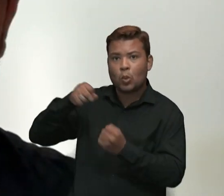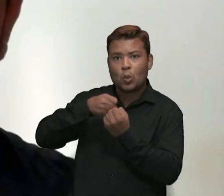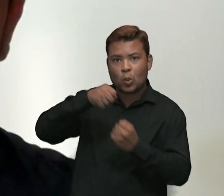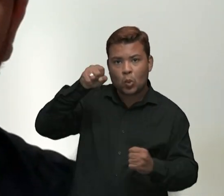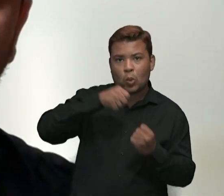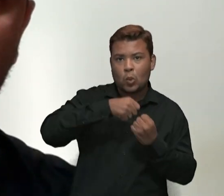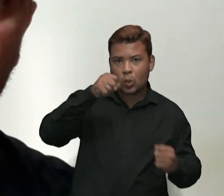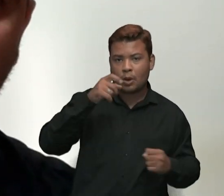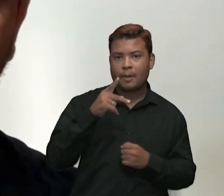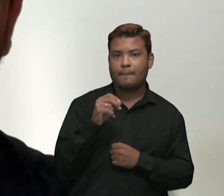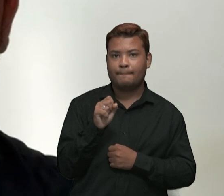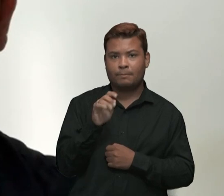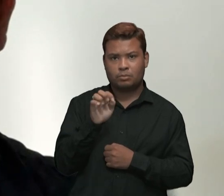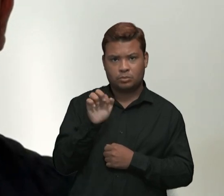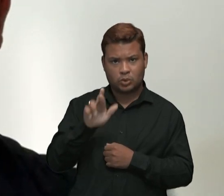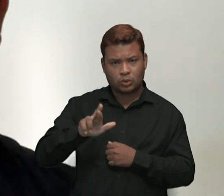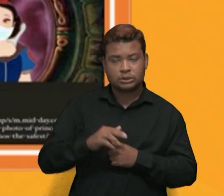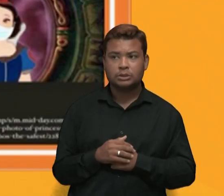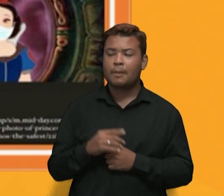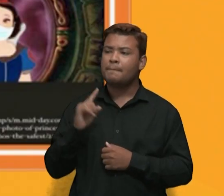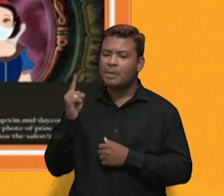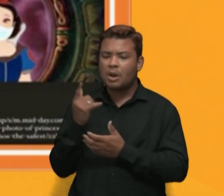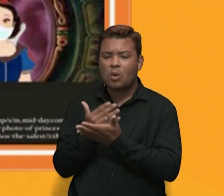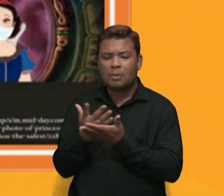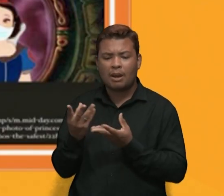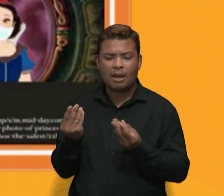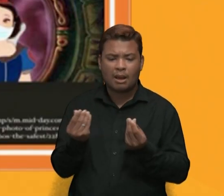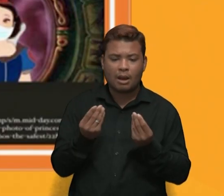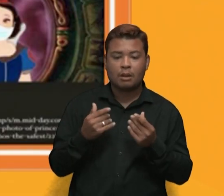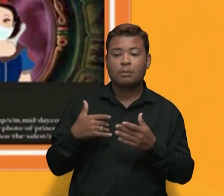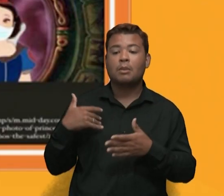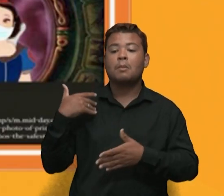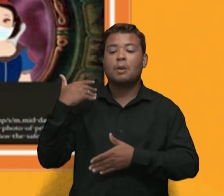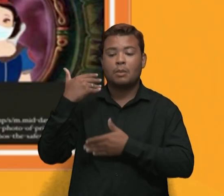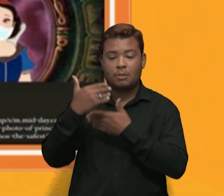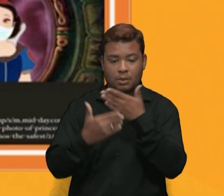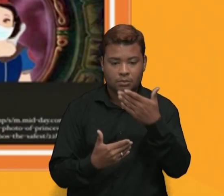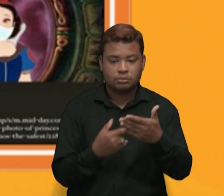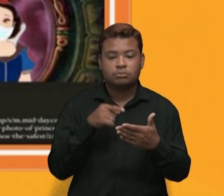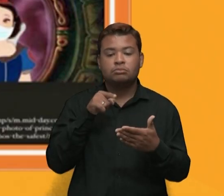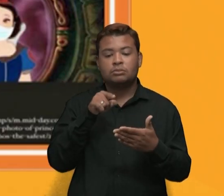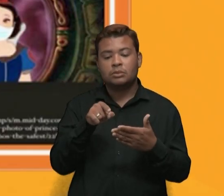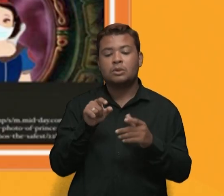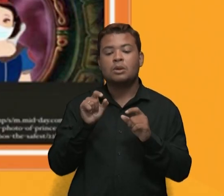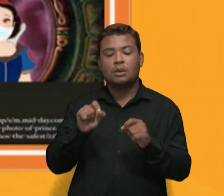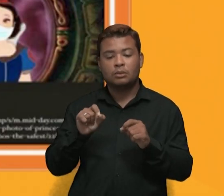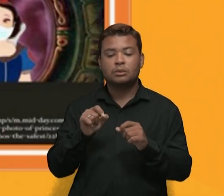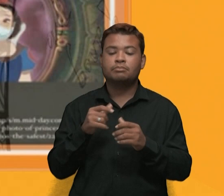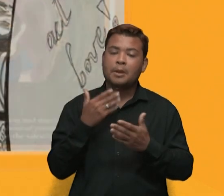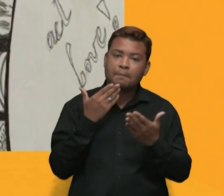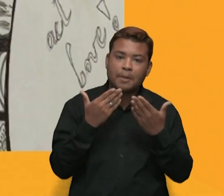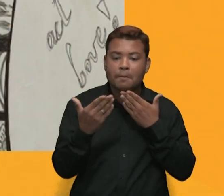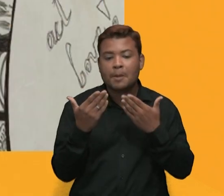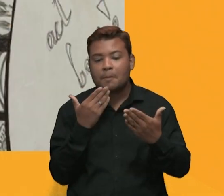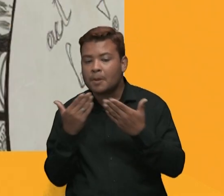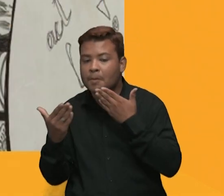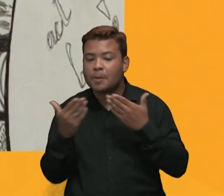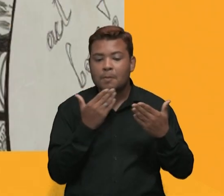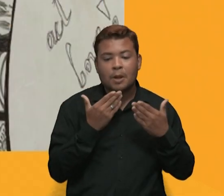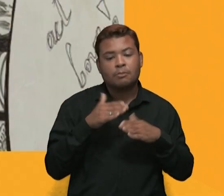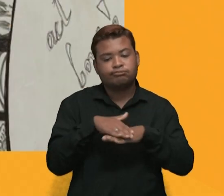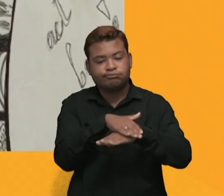primeiros trabalhos não ficaram tão bons, mas depois a gente foi conversando, a gente